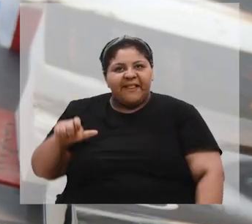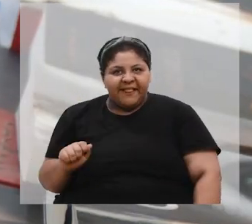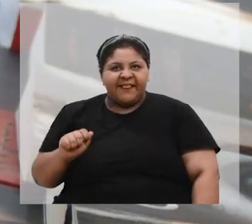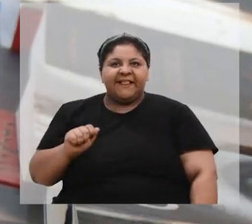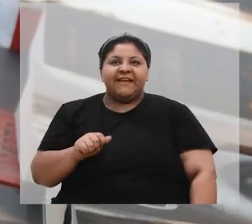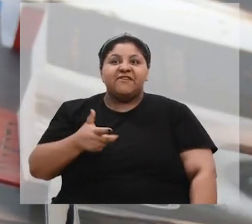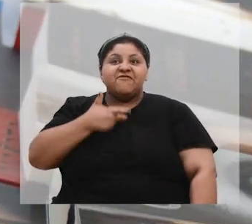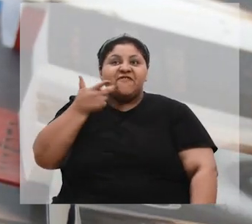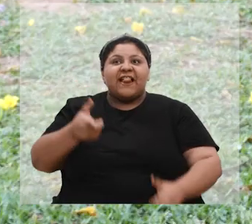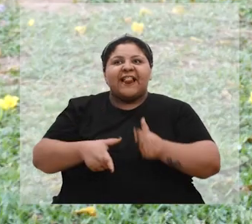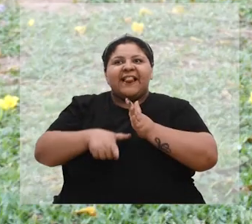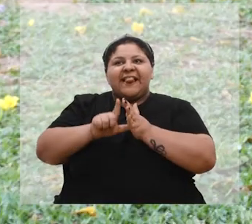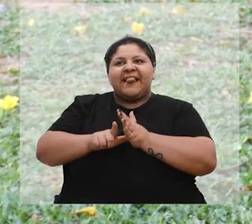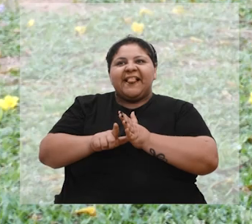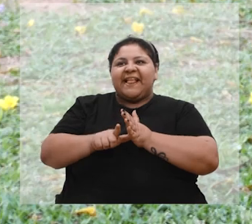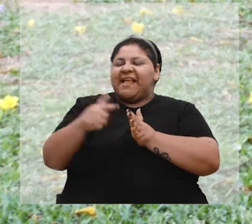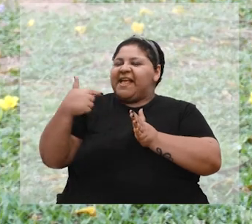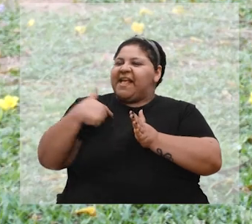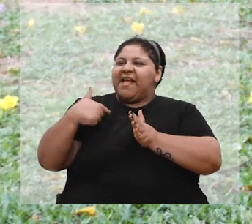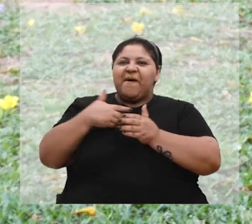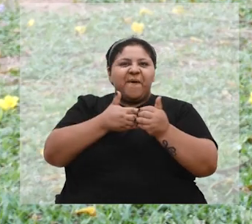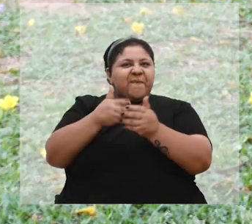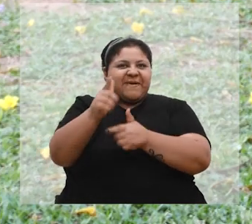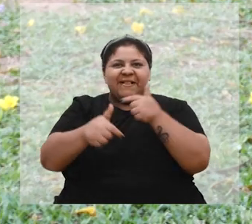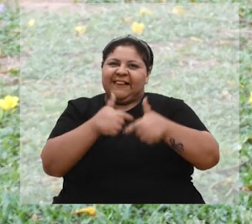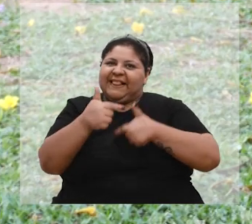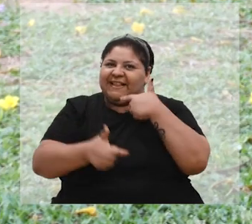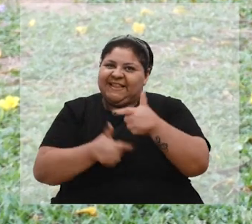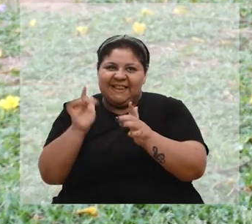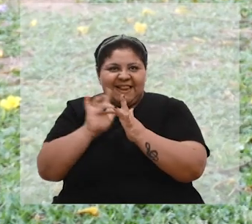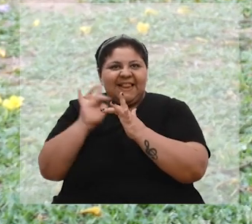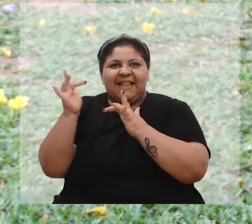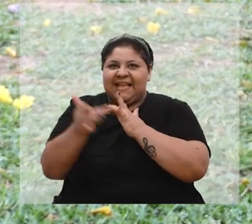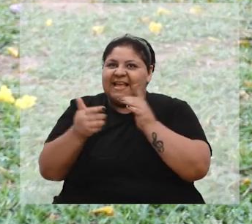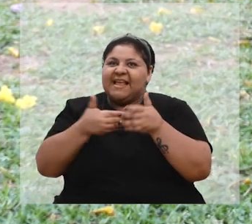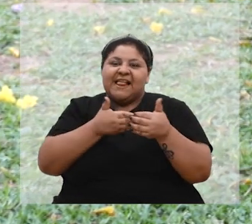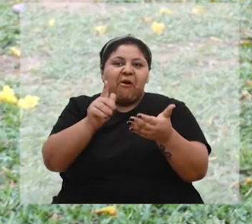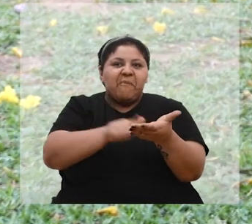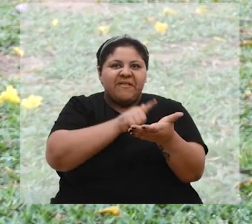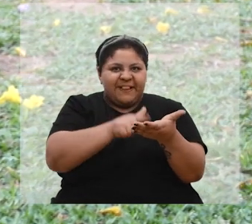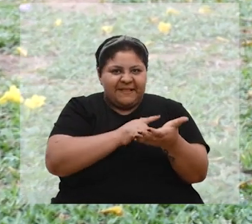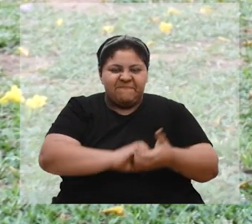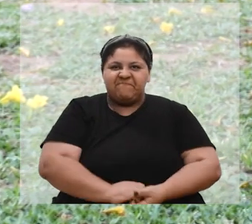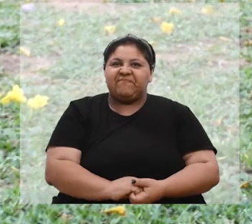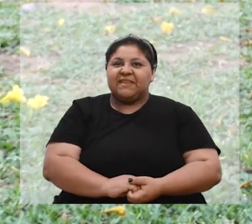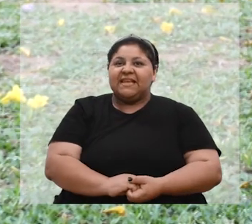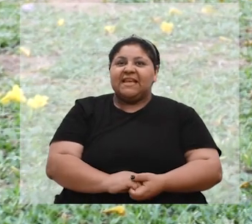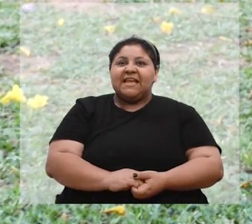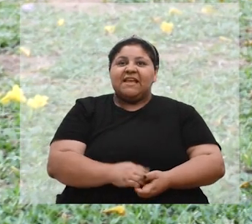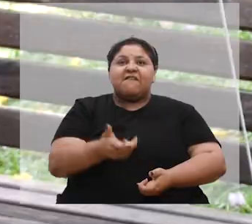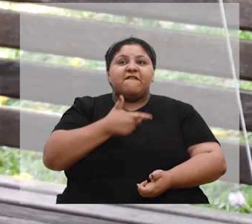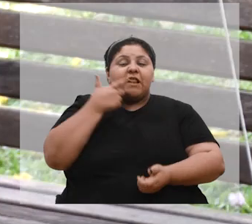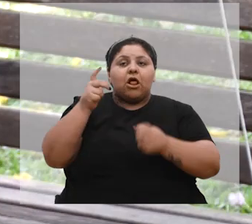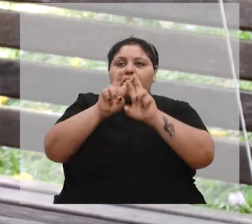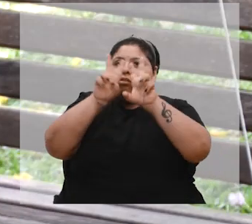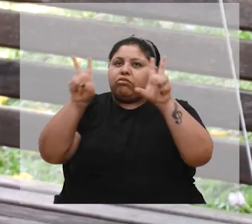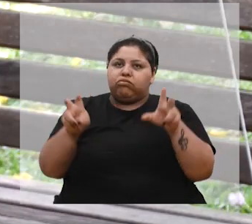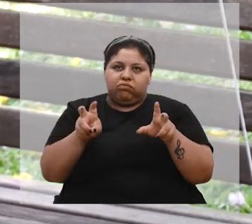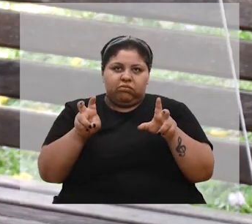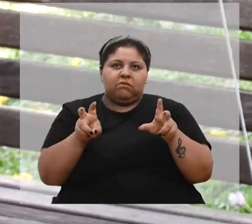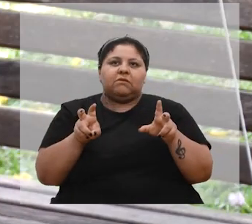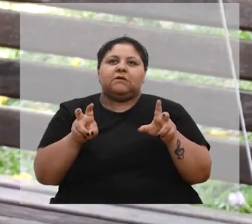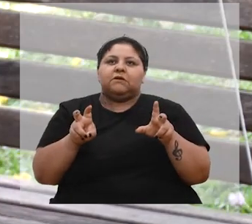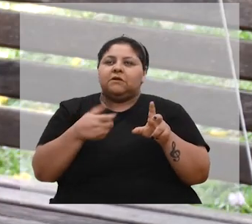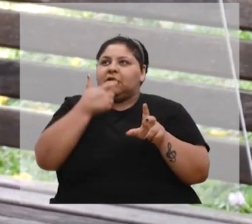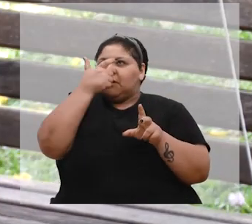a escritora Ana Sui, que eu já falei no primeiro bloco, vou repetir, sou fã, acompanho o trabalho dela nas redes, acompanho os livros e a gente está falando